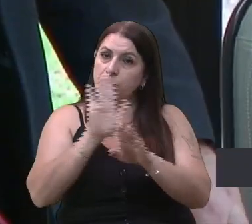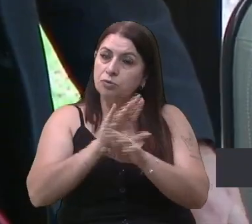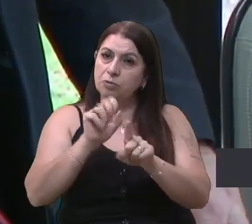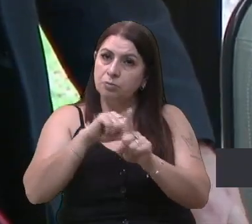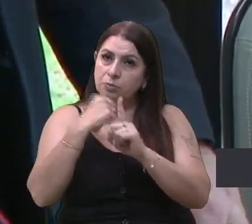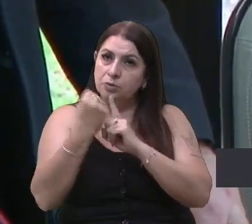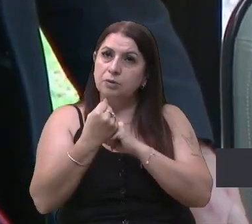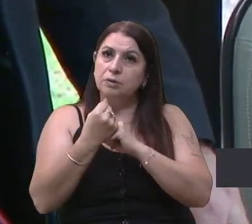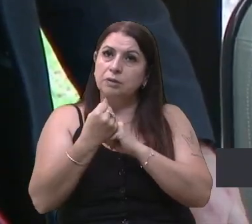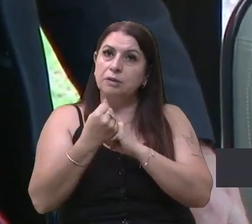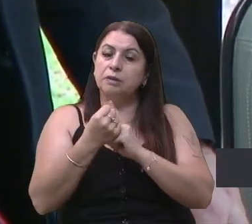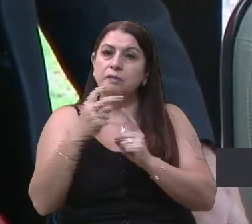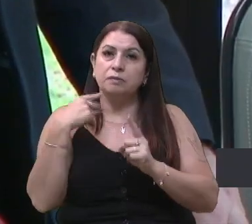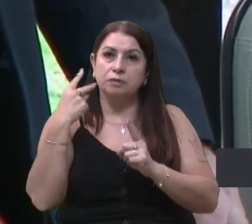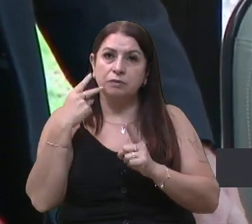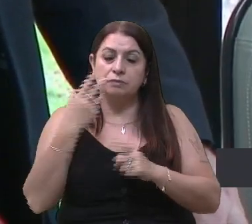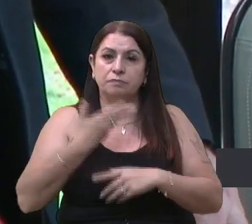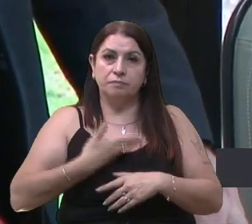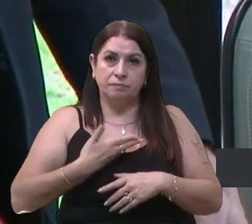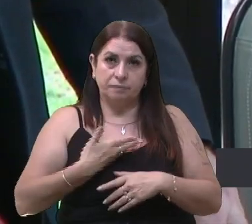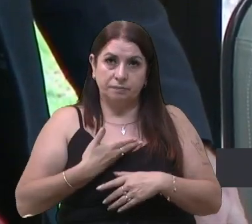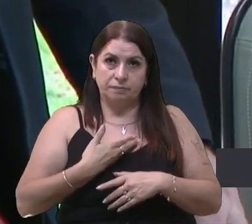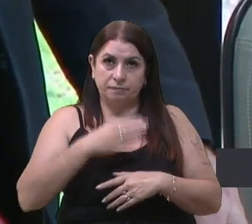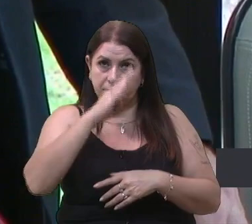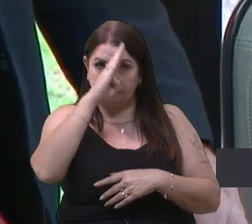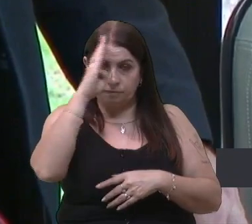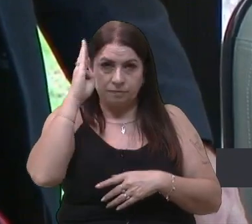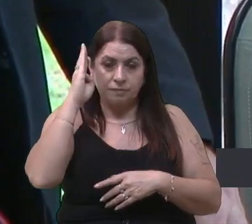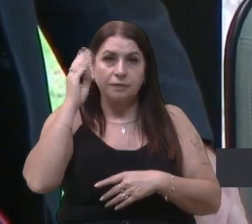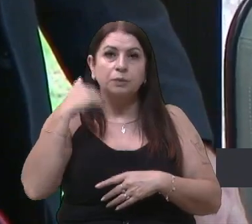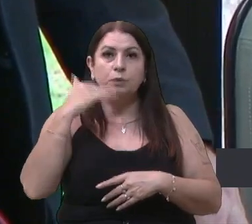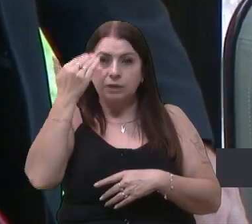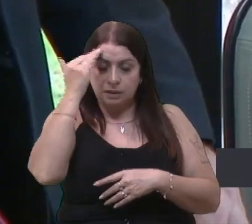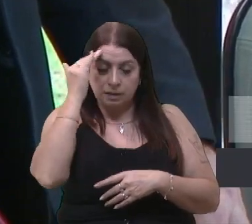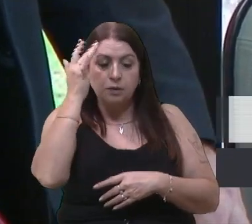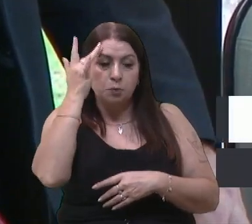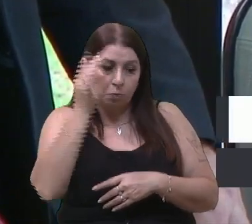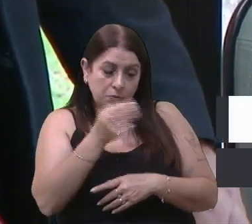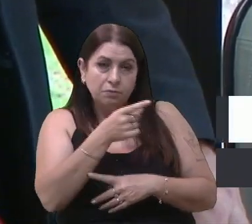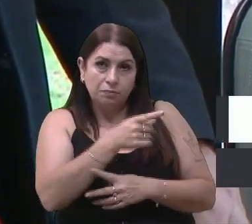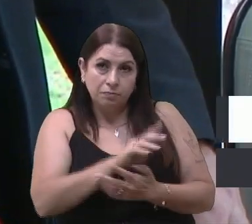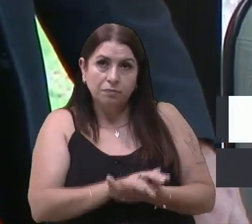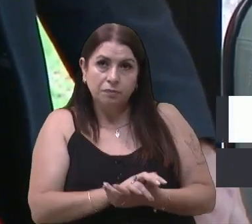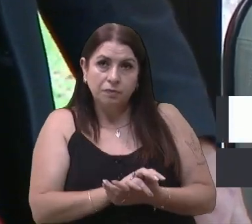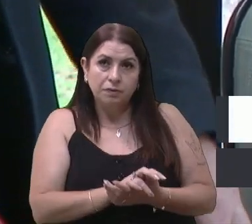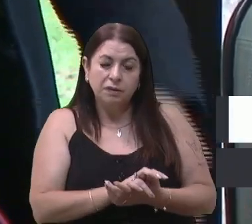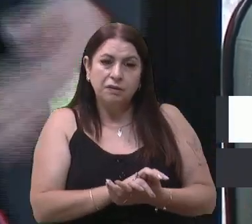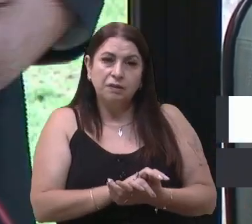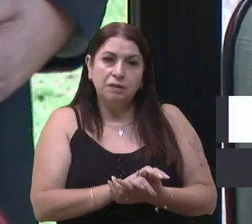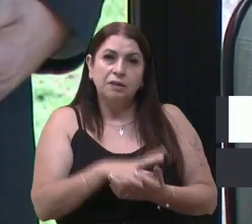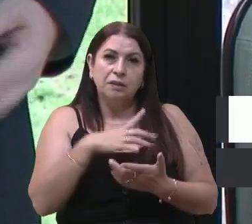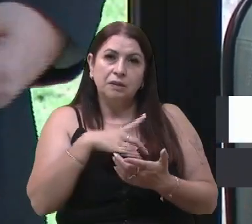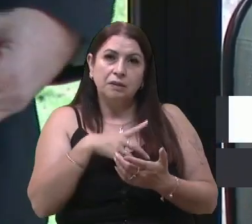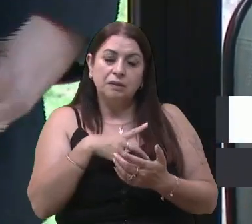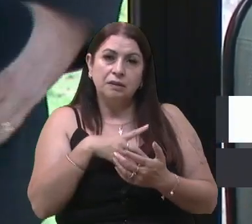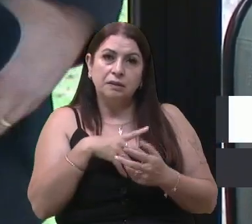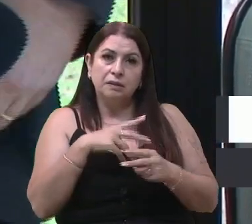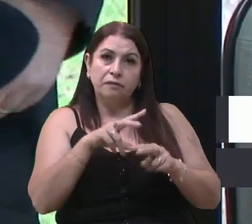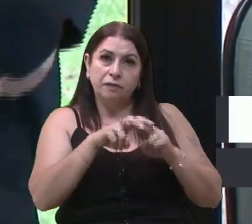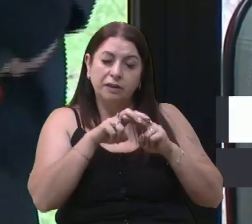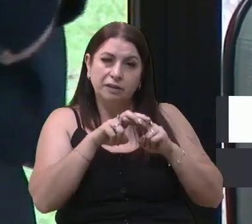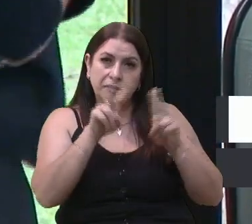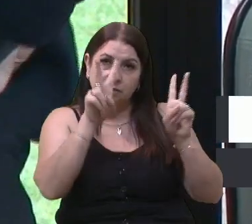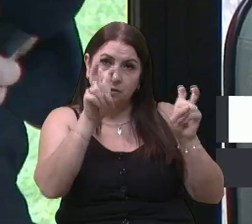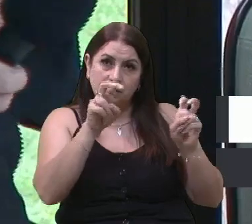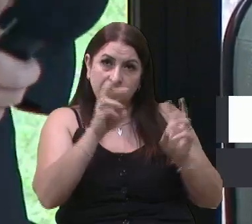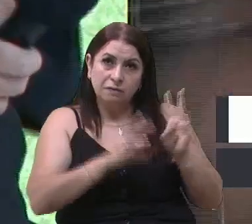bolha. Vereador, meu amigo Bressan, eu entendo e compreendo o senhor, né, que o senhor está legislando em causa própria, falando que a questão